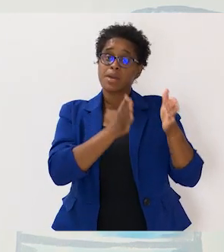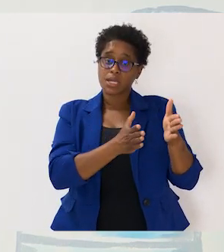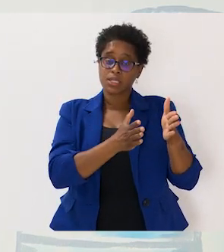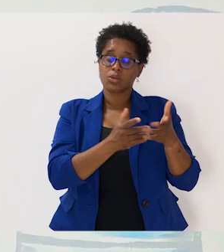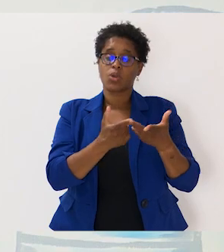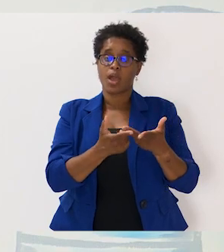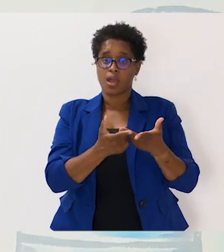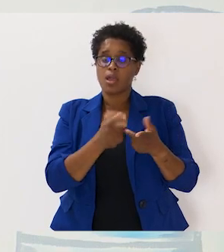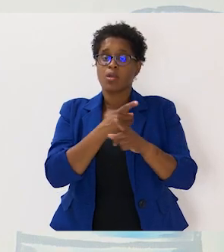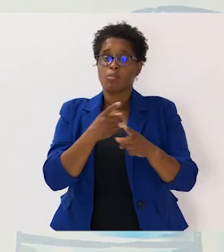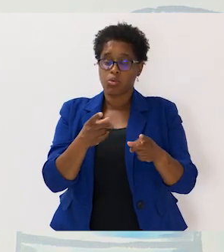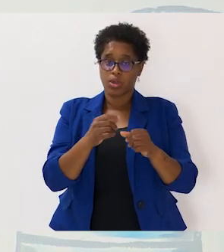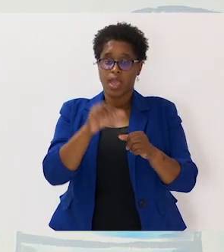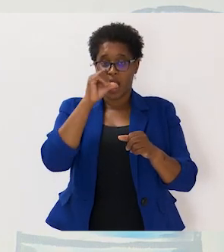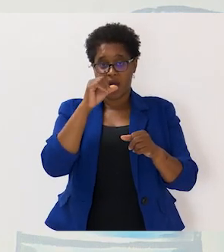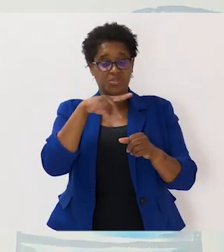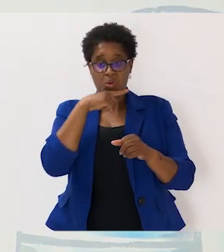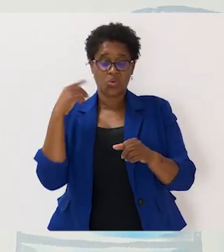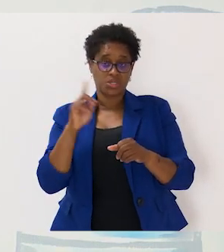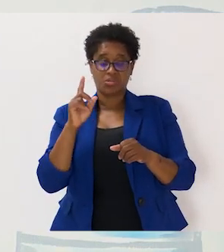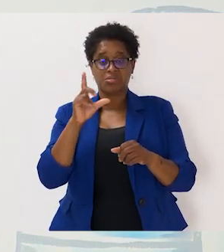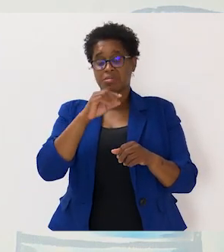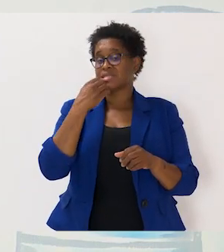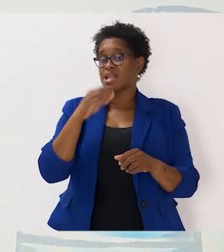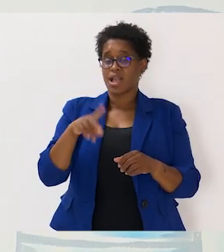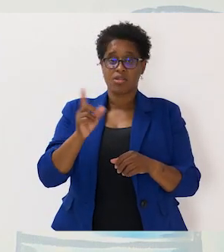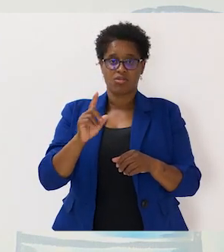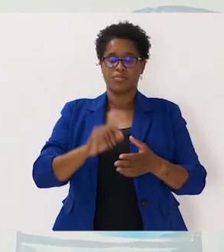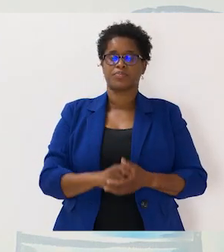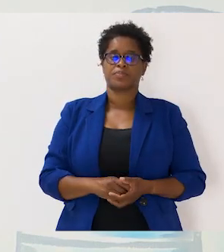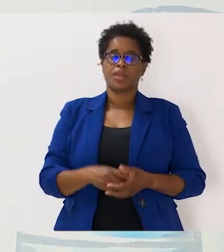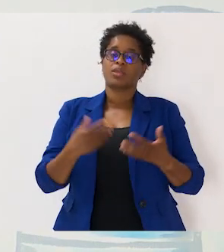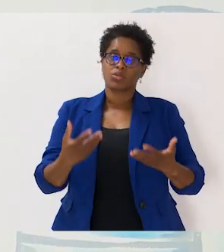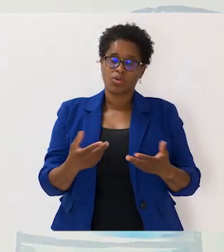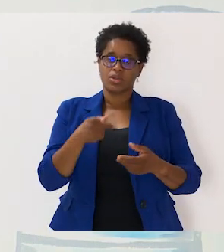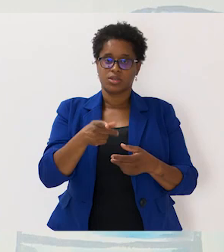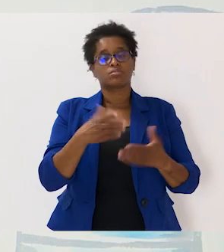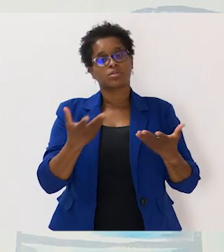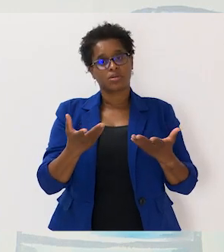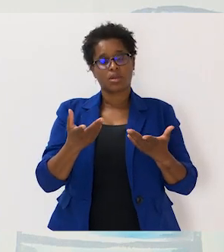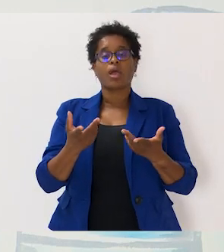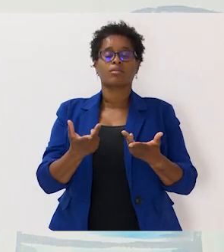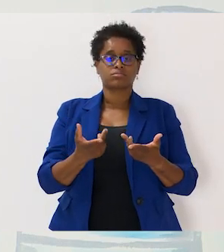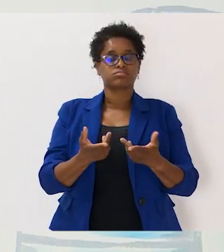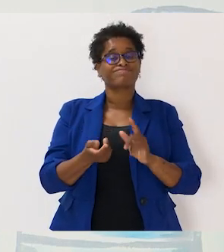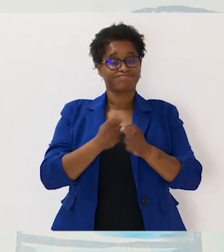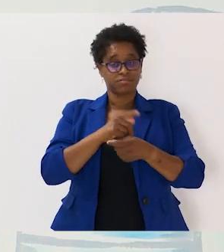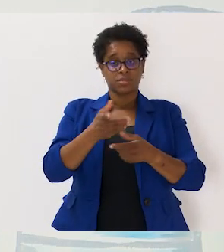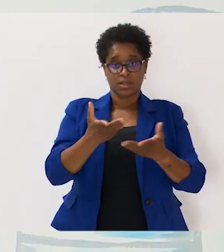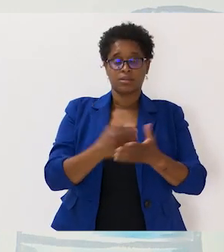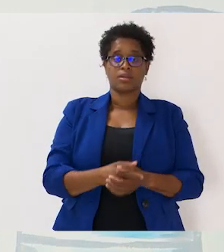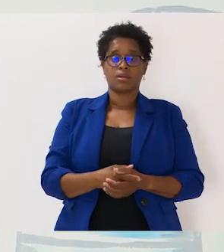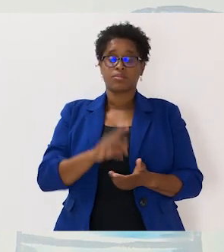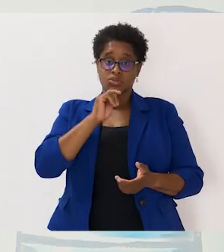particulares, porque a água não é nem doce e nem salgada. Então, isso acaba por interferir. Vamos encontrar